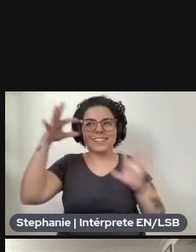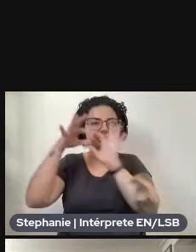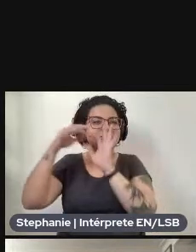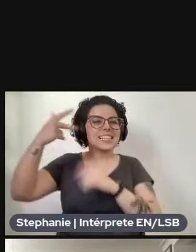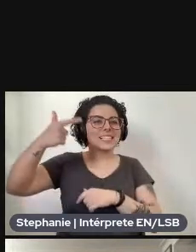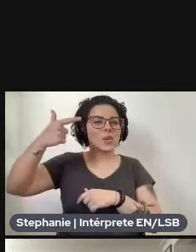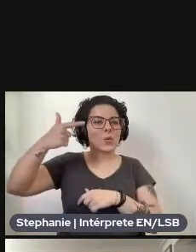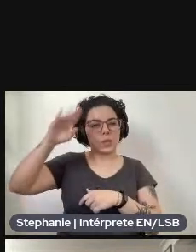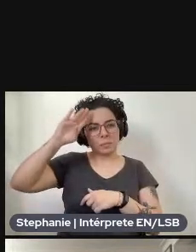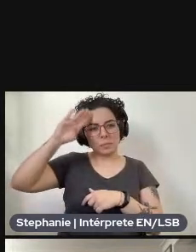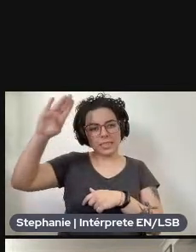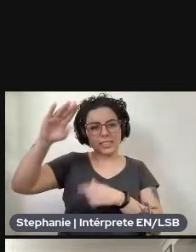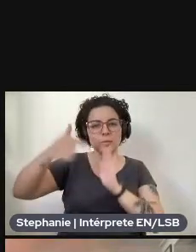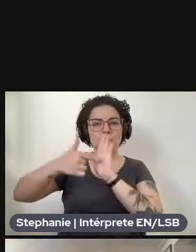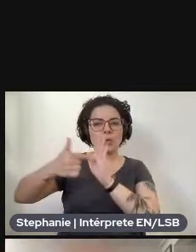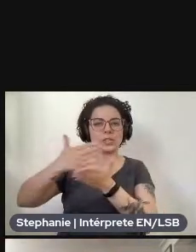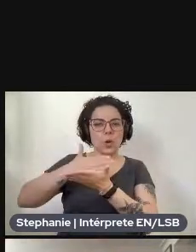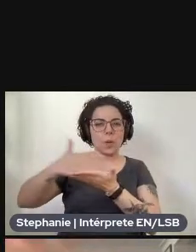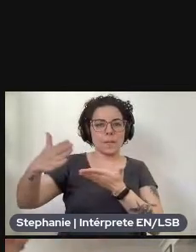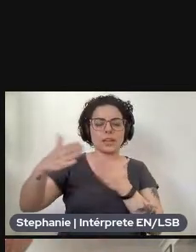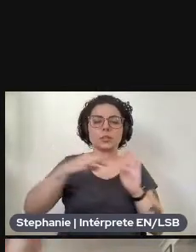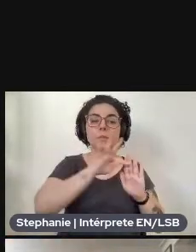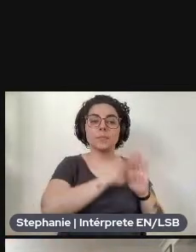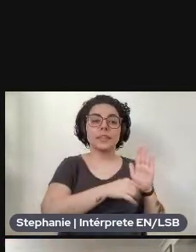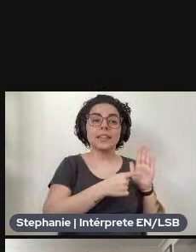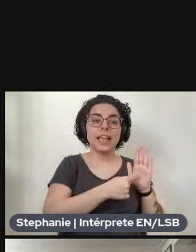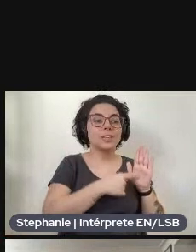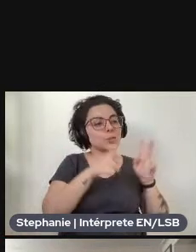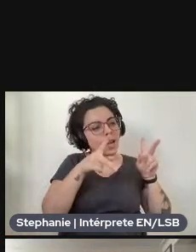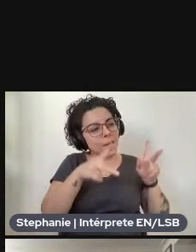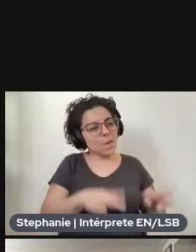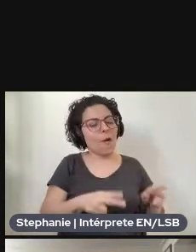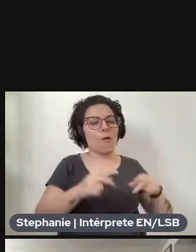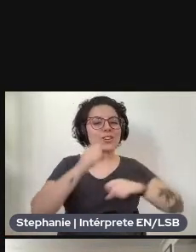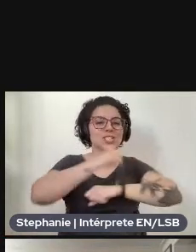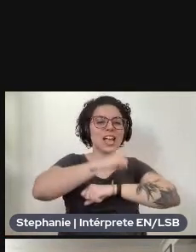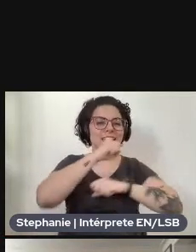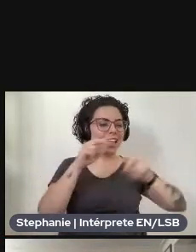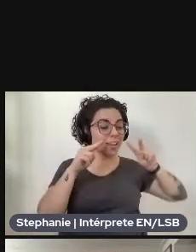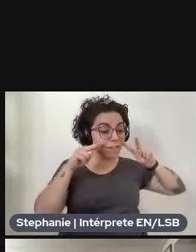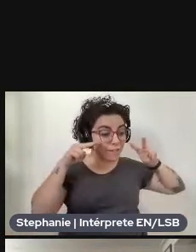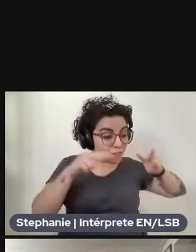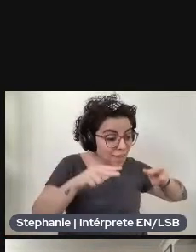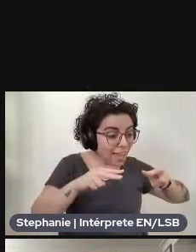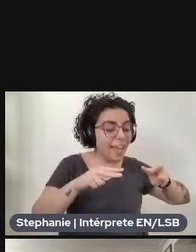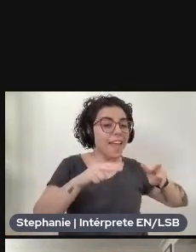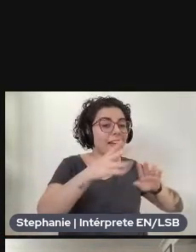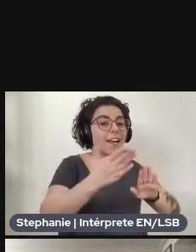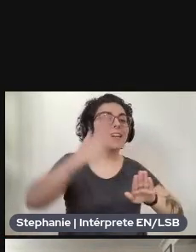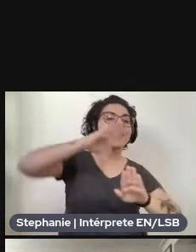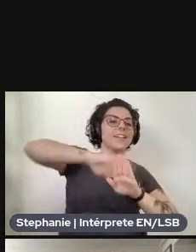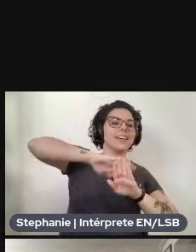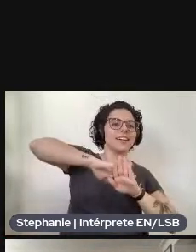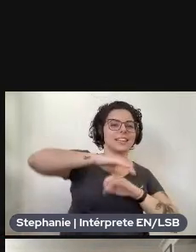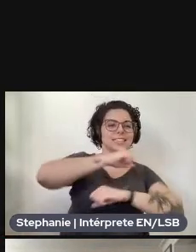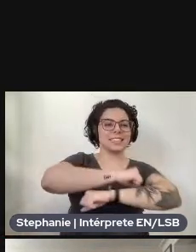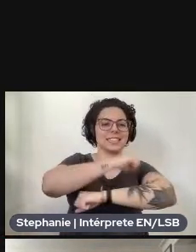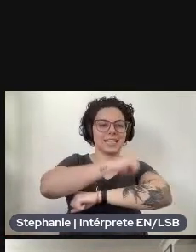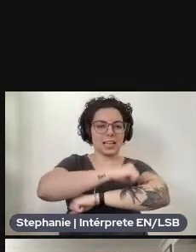a ideia do texto como janela para o sistema, ok? E, portanto, nesta